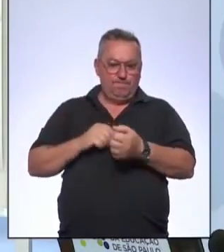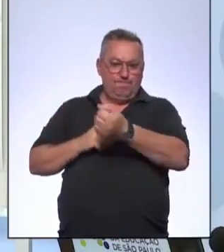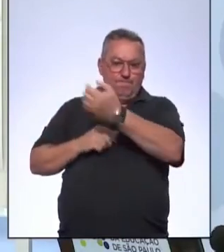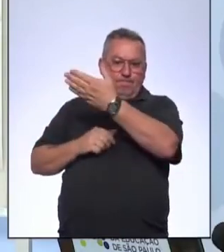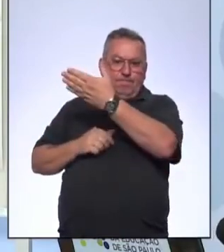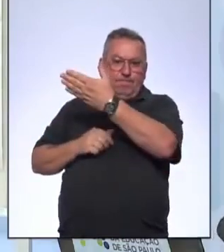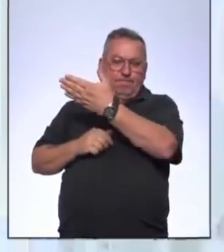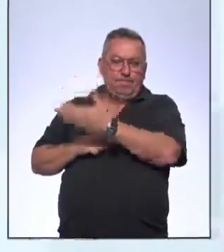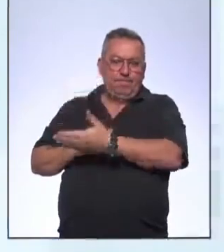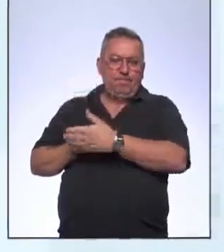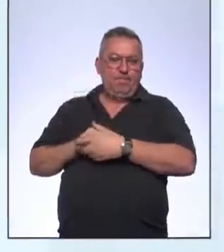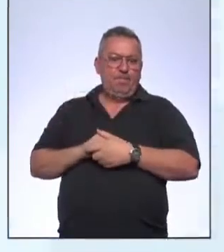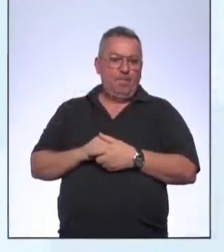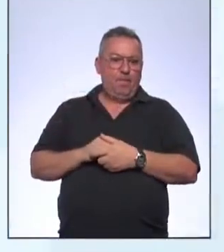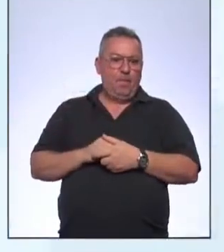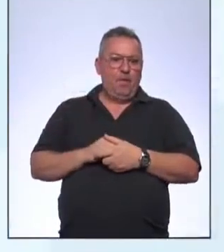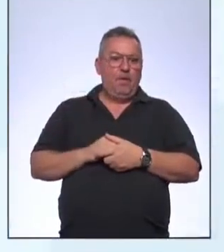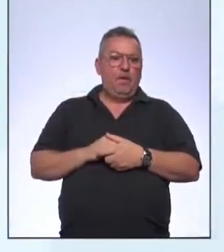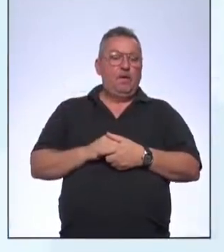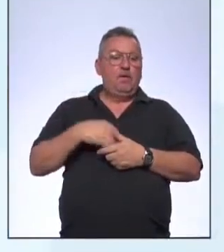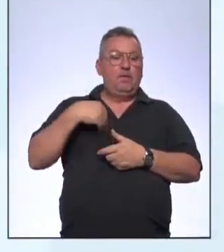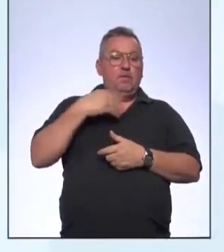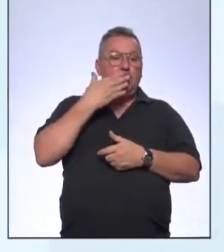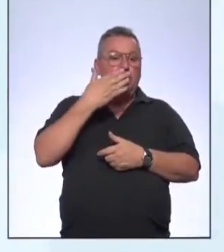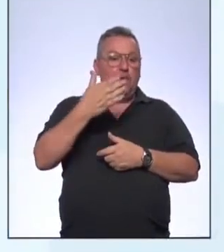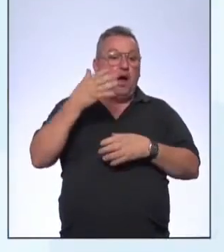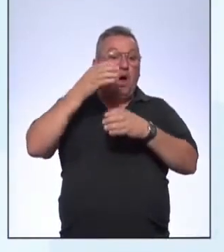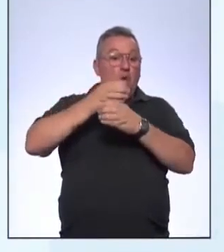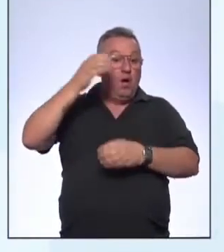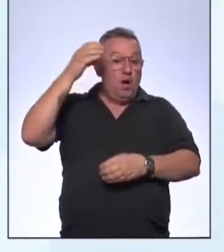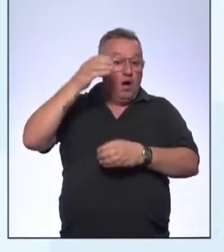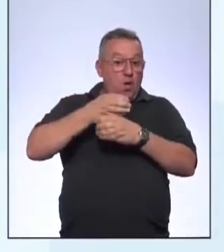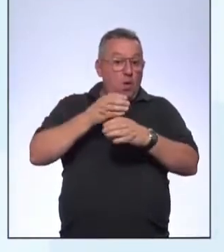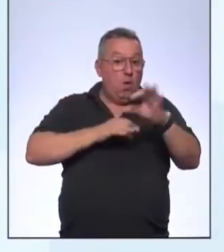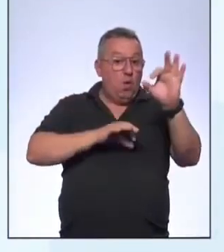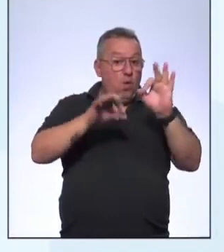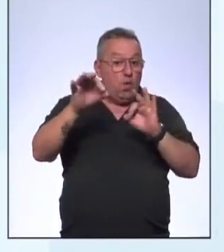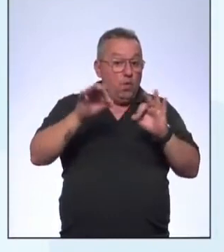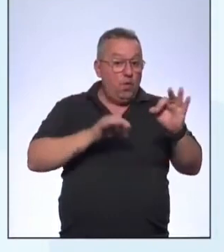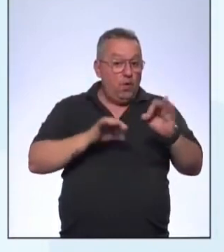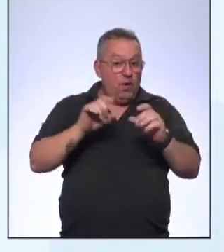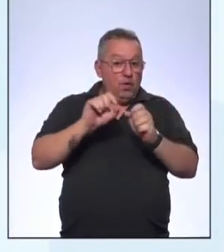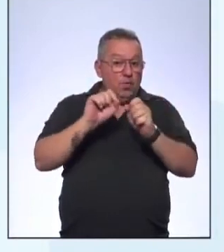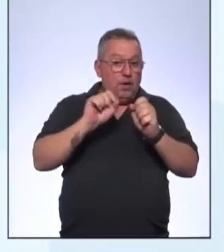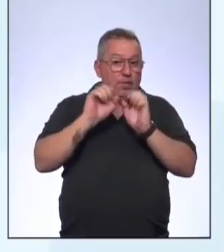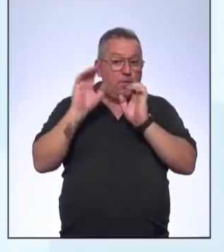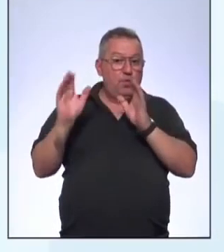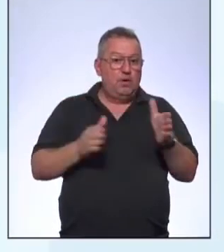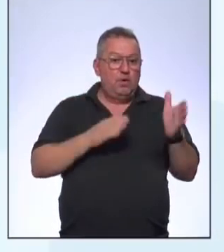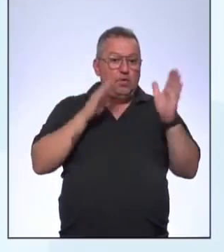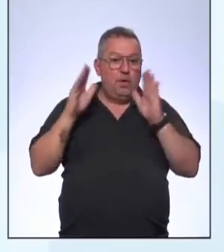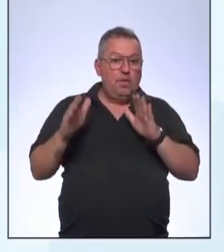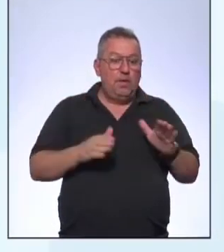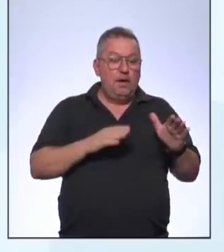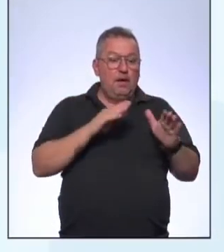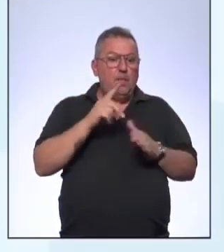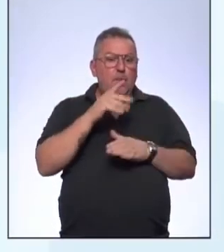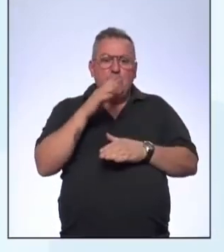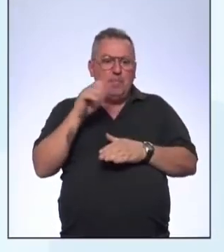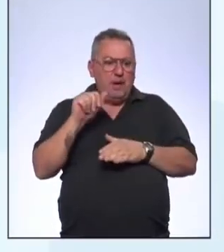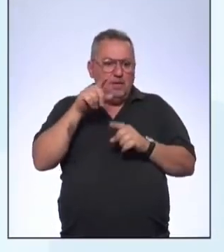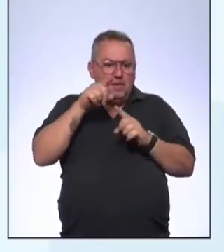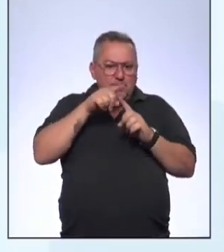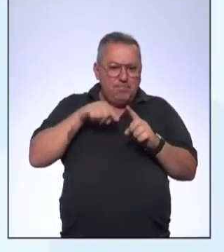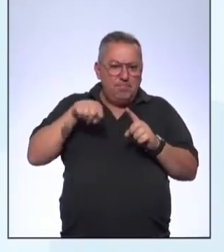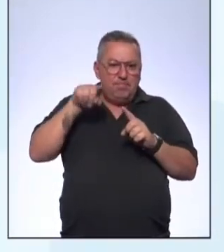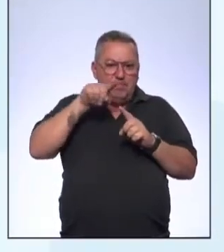vai aparecer, tá assim, ó. Foi solicitado a um engenheiro um projeto para a produção de uma peça